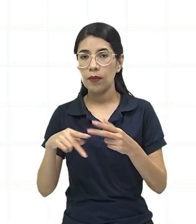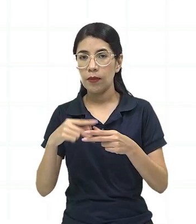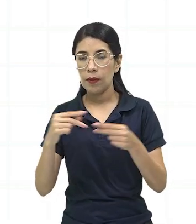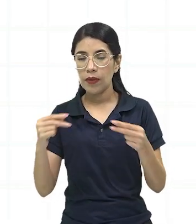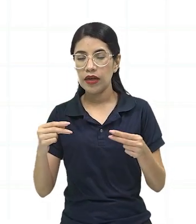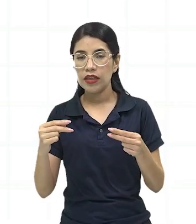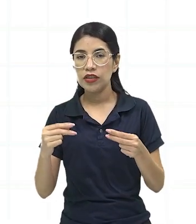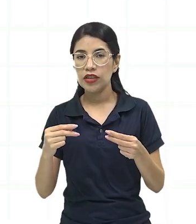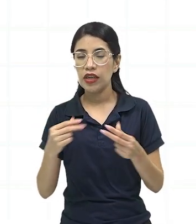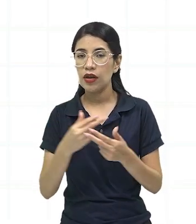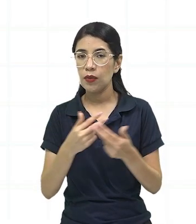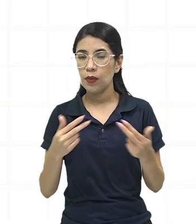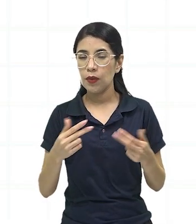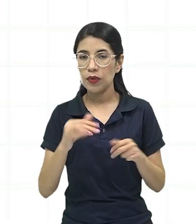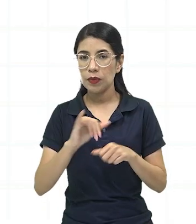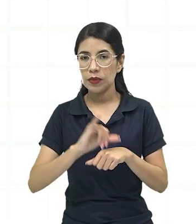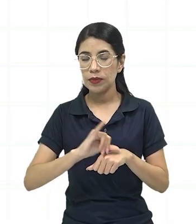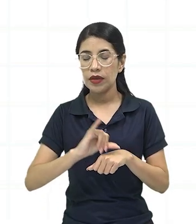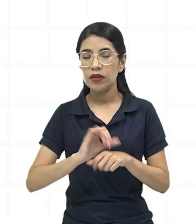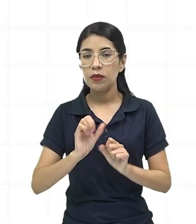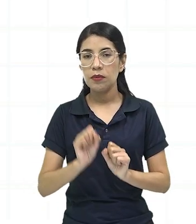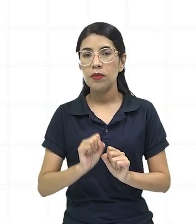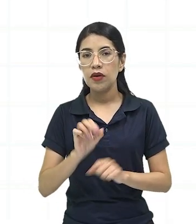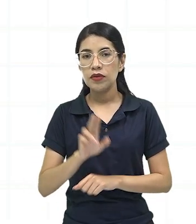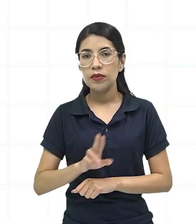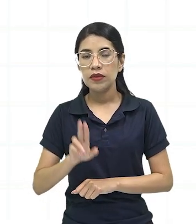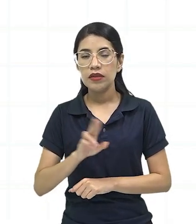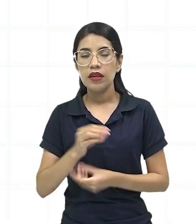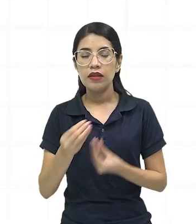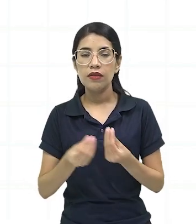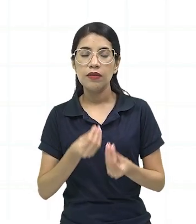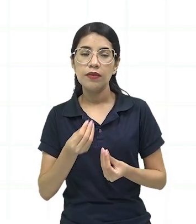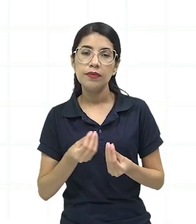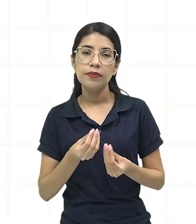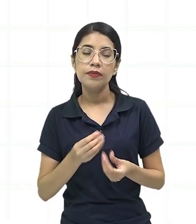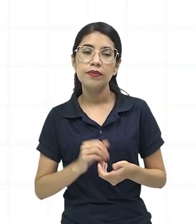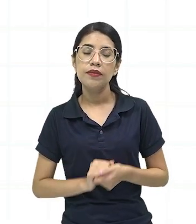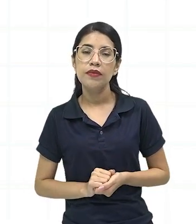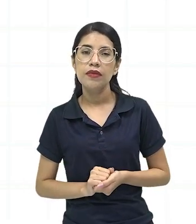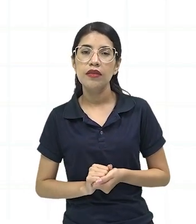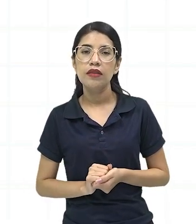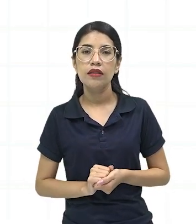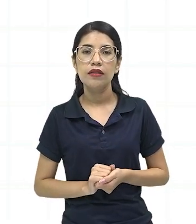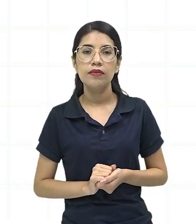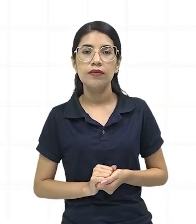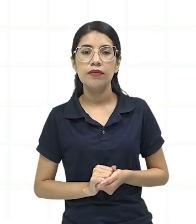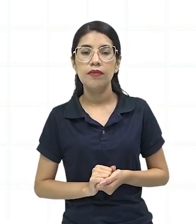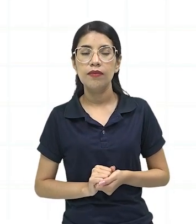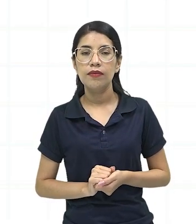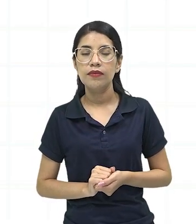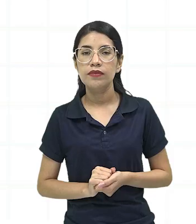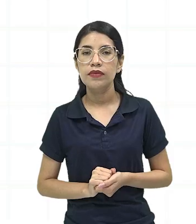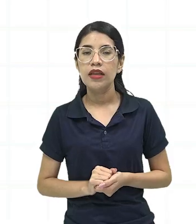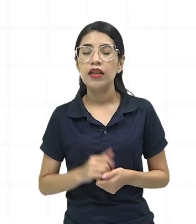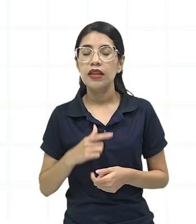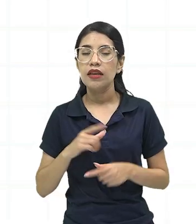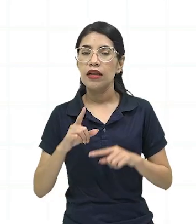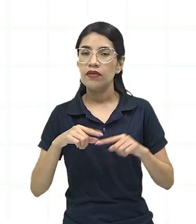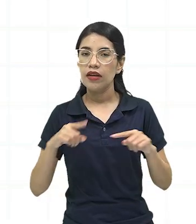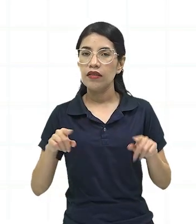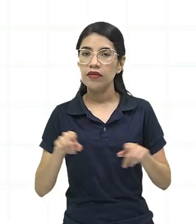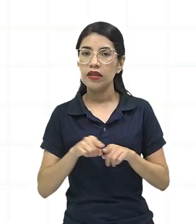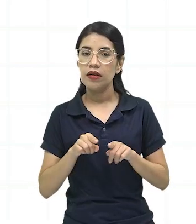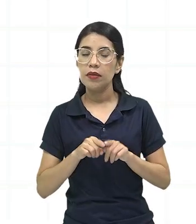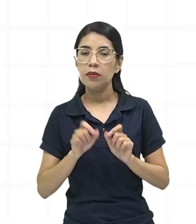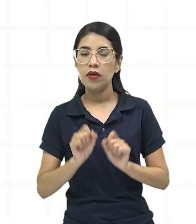coisa, um objeto. Então, o qual eu posso utilizar, porque a gente acabou de verificar que o qual e suas variações eu posso